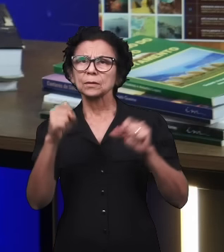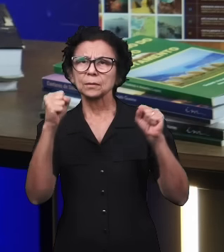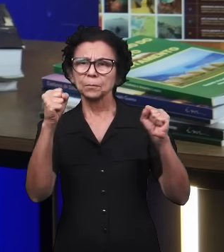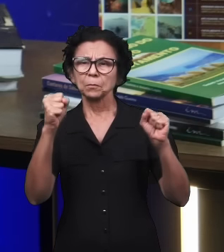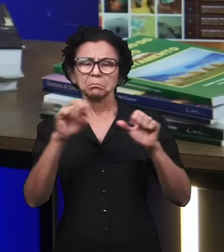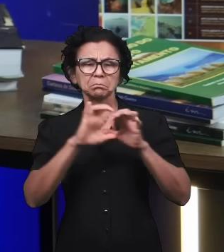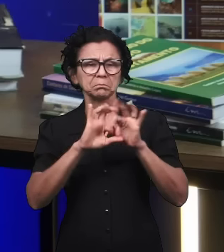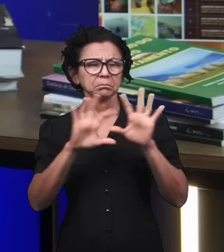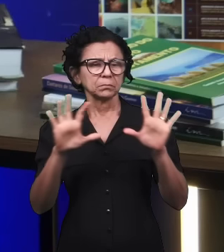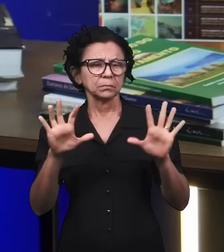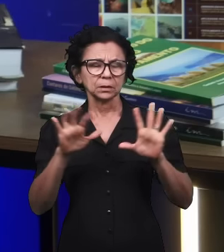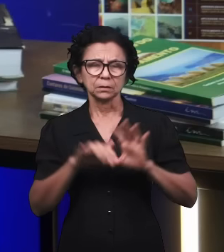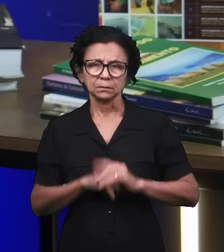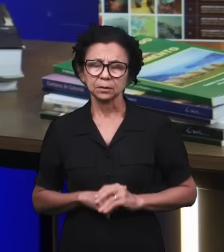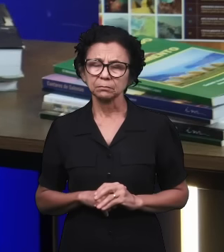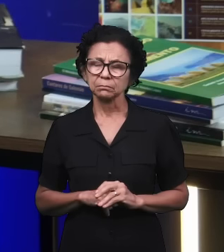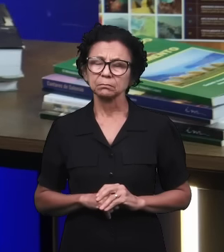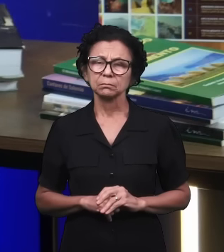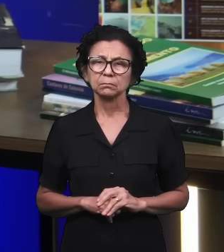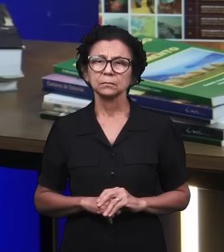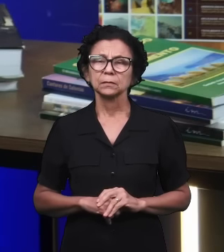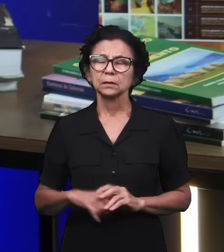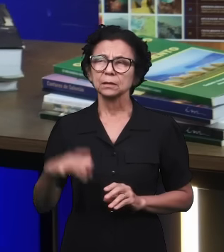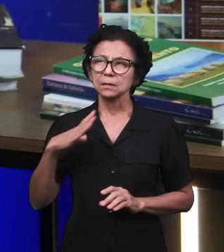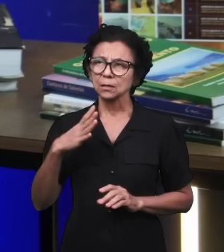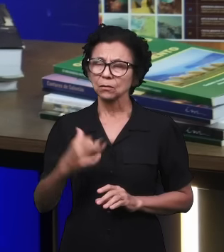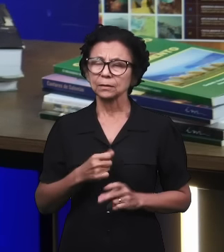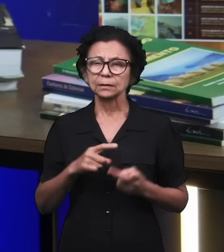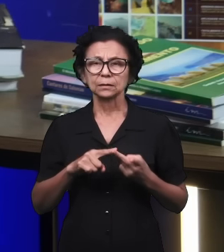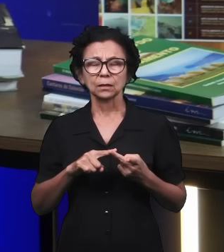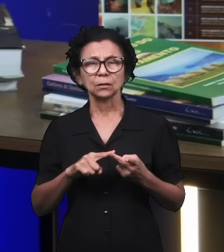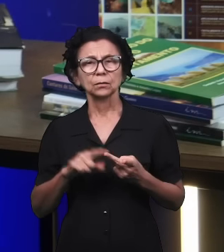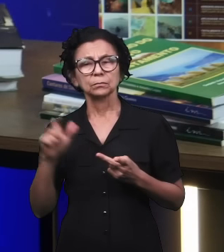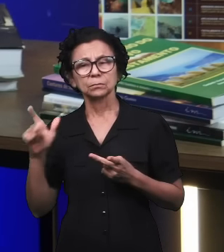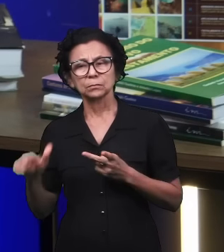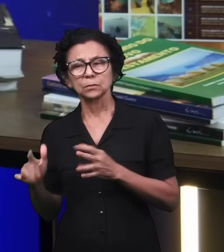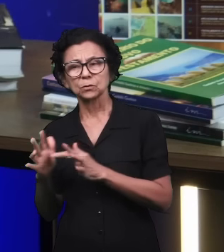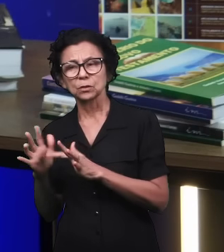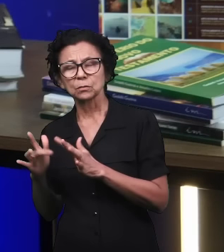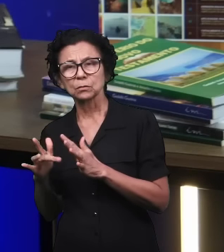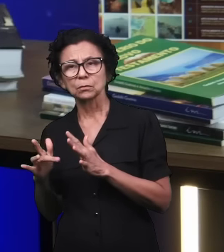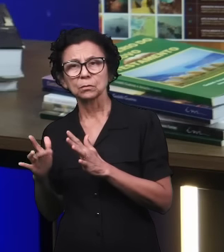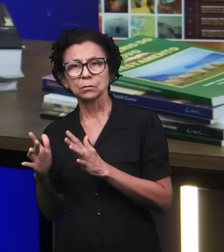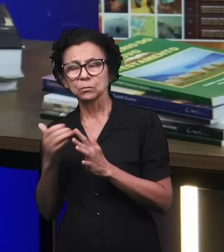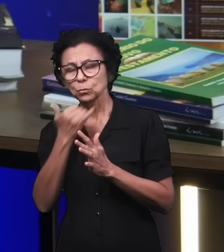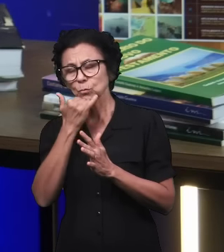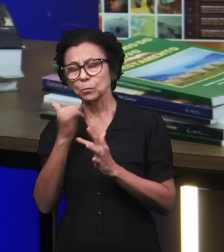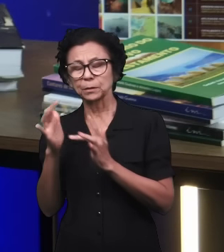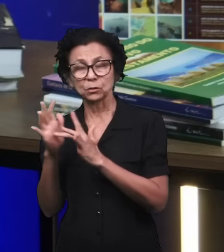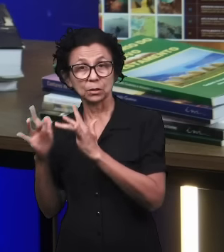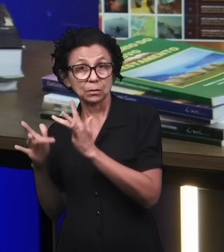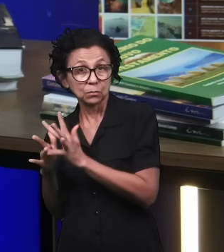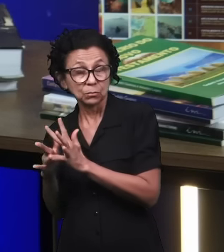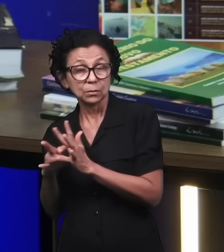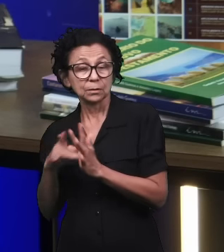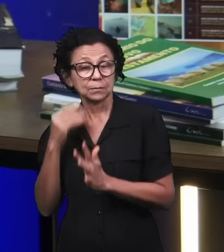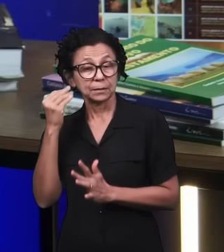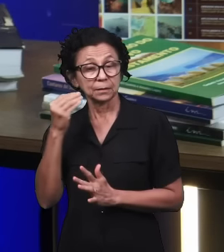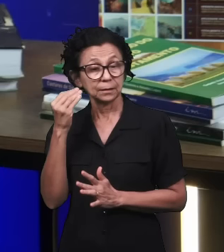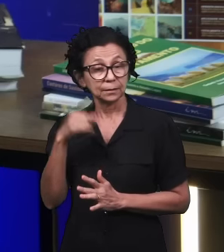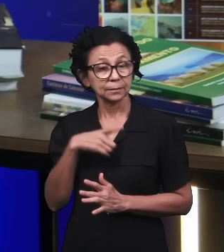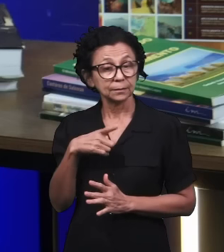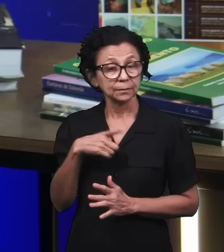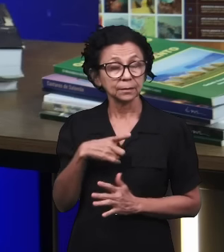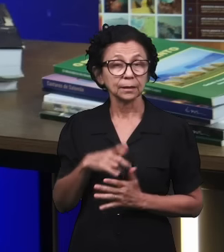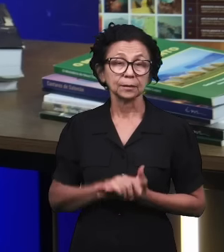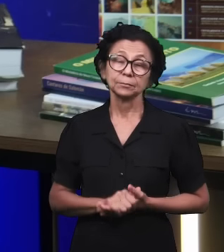pela vida, a salvação em Jesus, em viver essa experiência com Jesus. O mais difícil já foi feito, né?